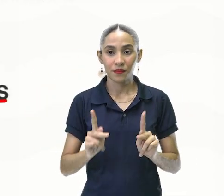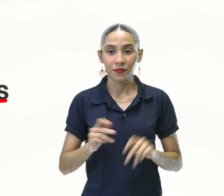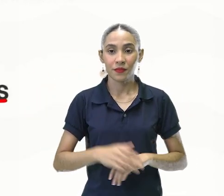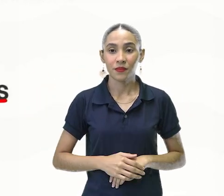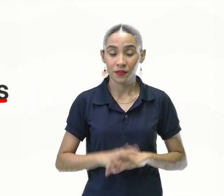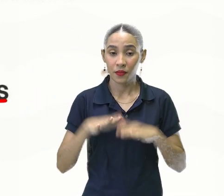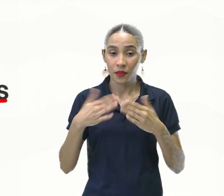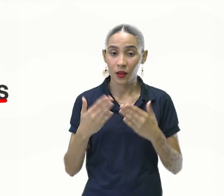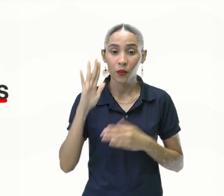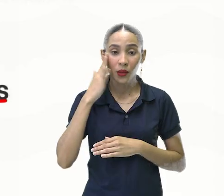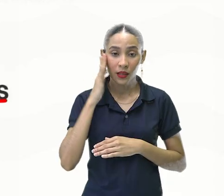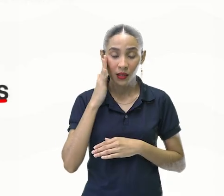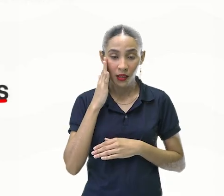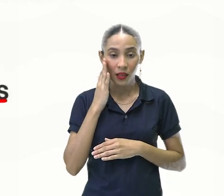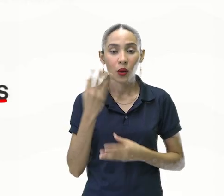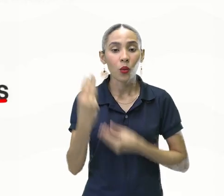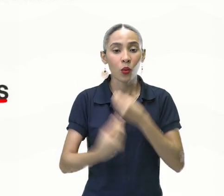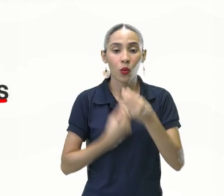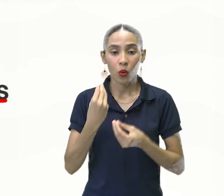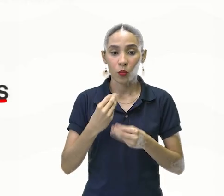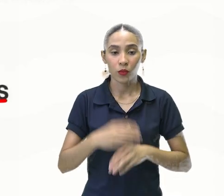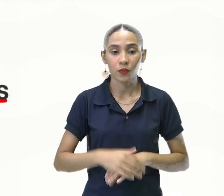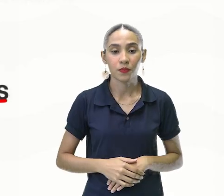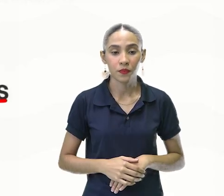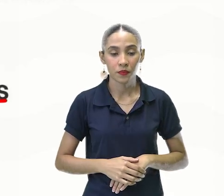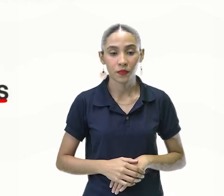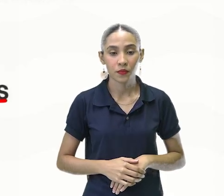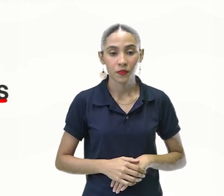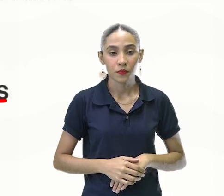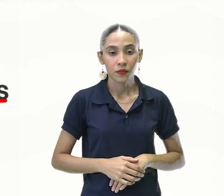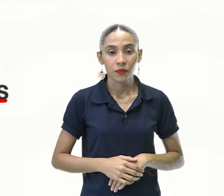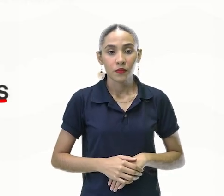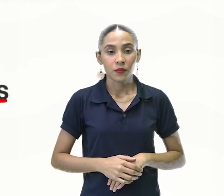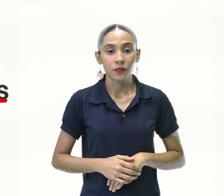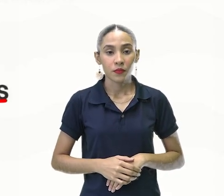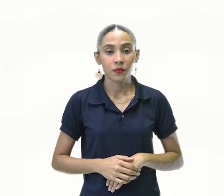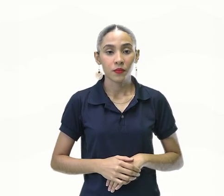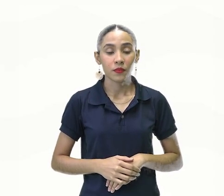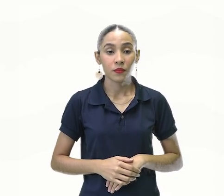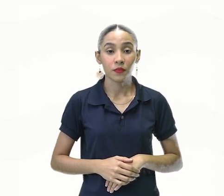refletidos. Muito bem. Aí nós vamos entender de que forma. Olha lá.